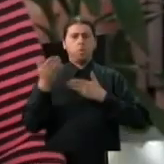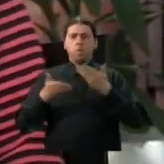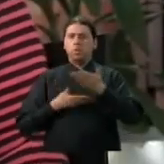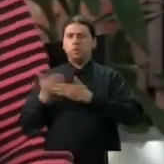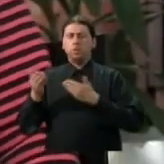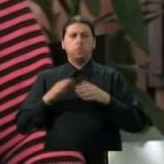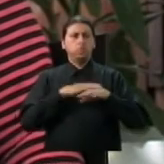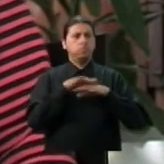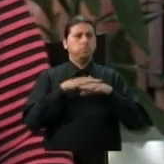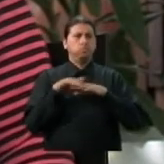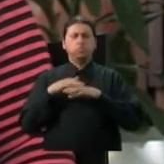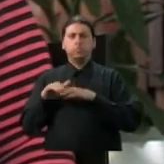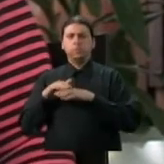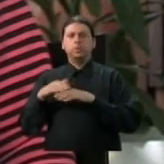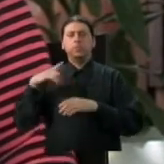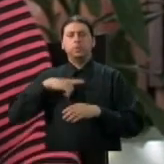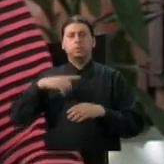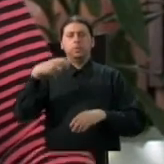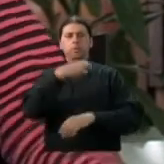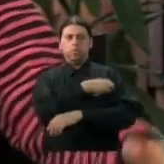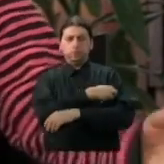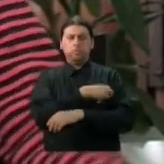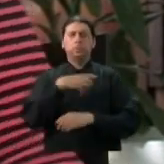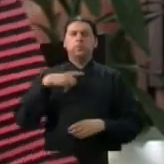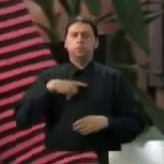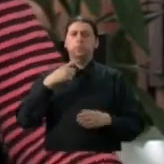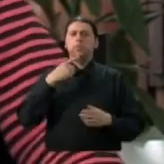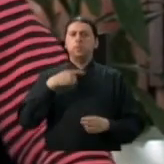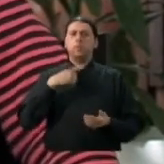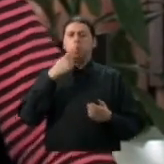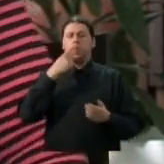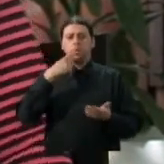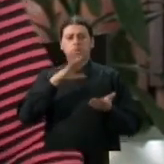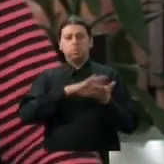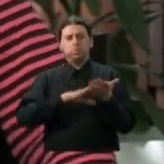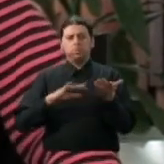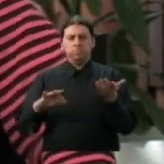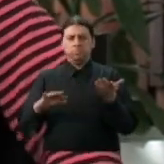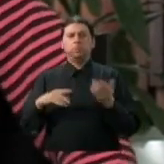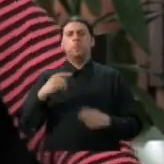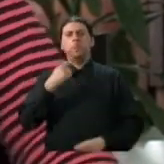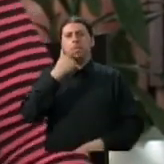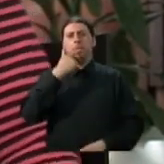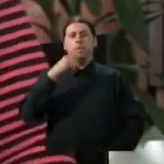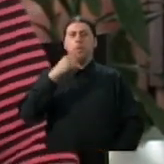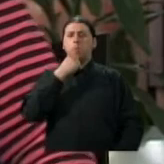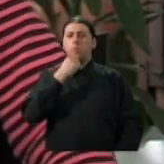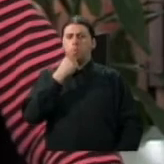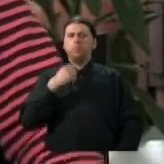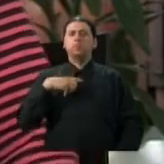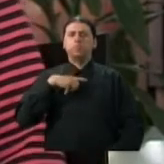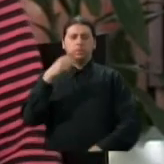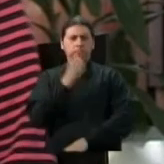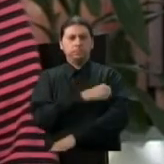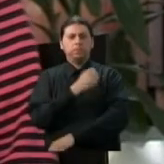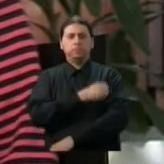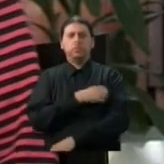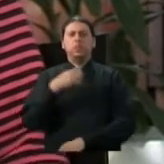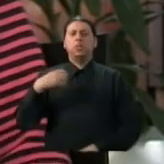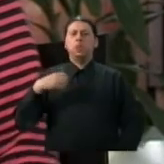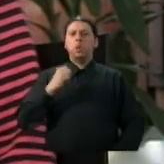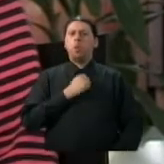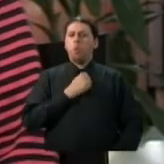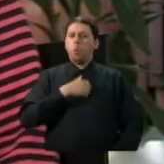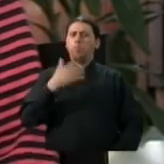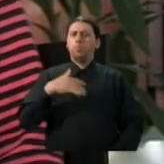né, a pele, sangrou bastante, por causa que elas ficaram mexendo, os meninos ficaram batendo no braço, era dolorido,